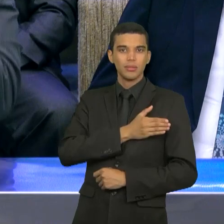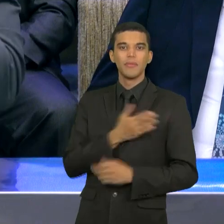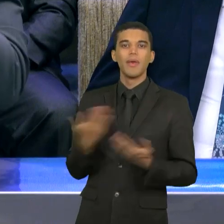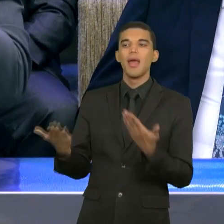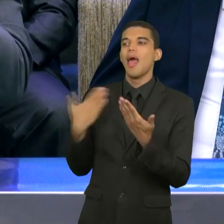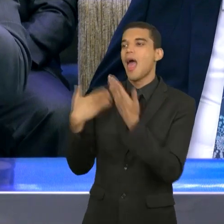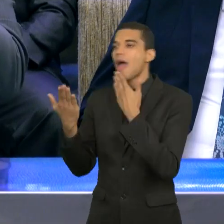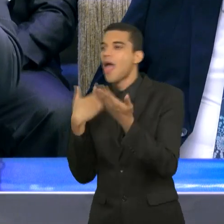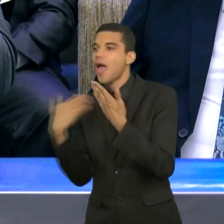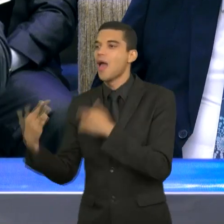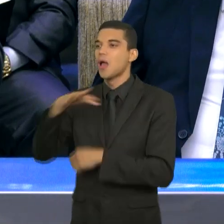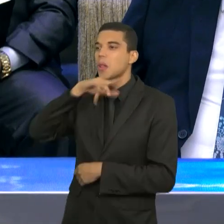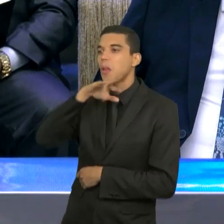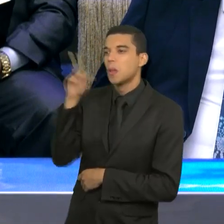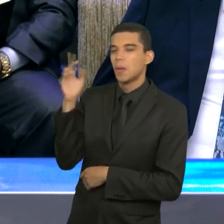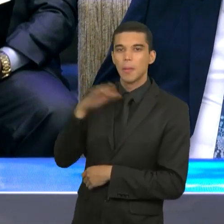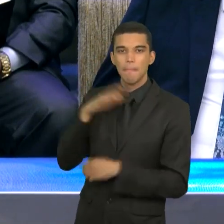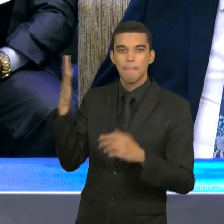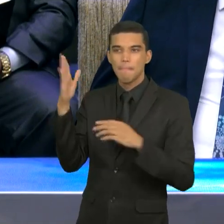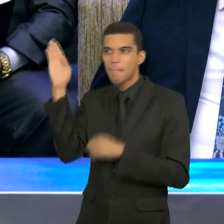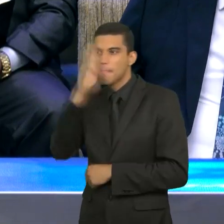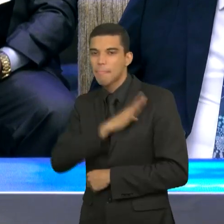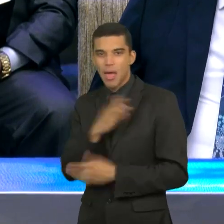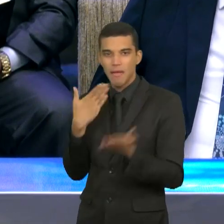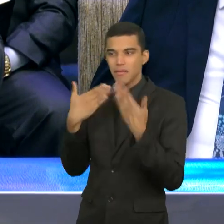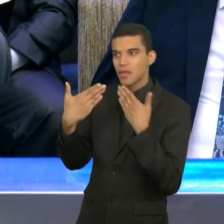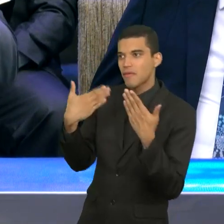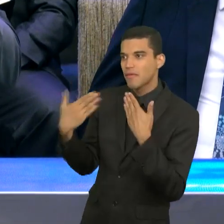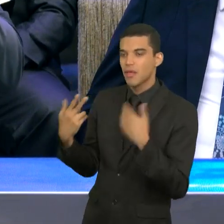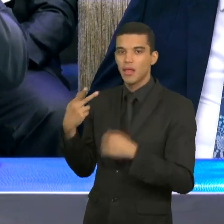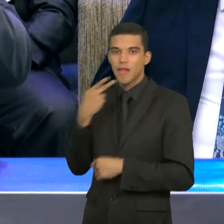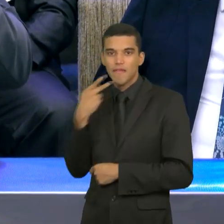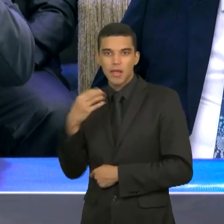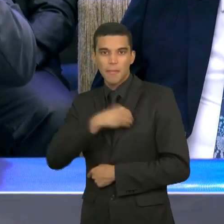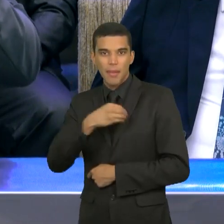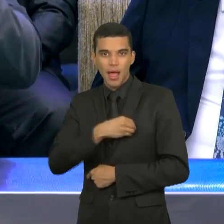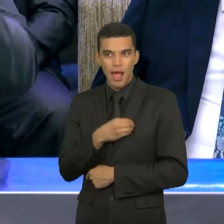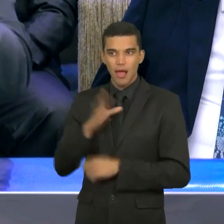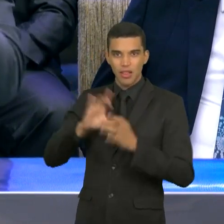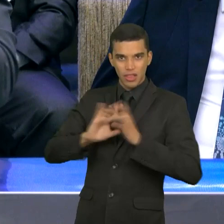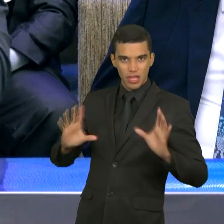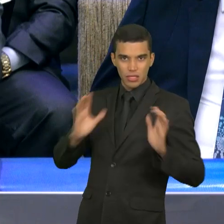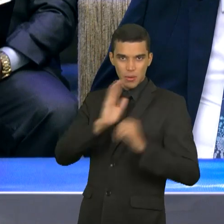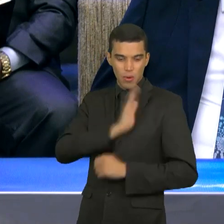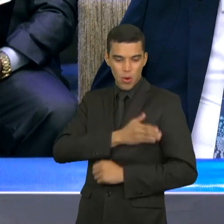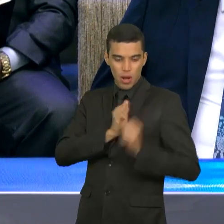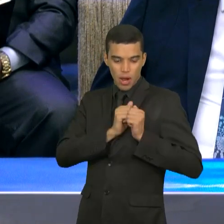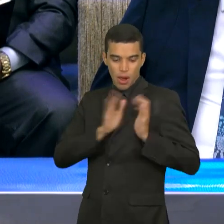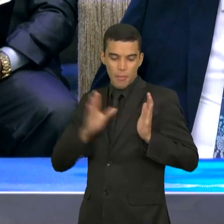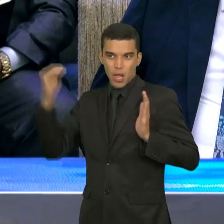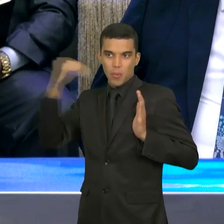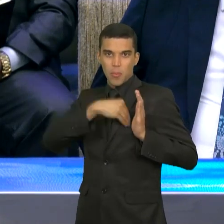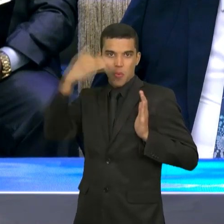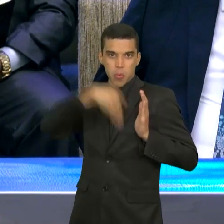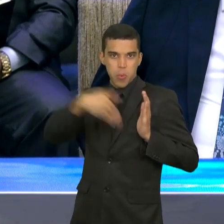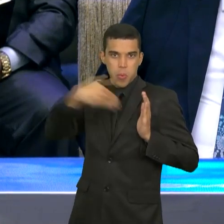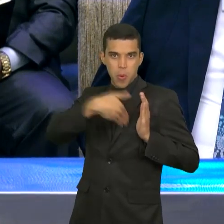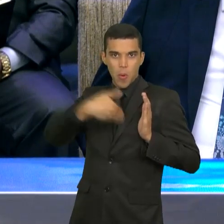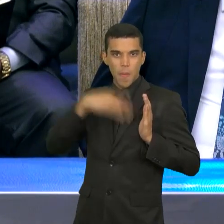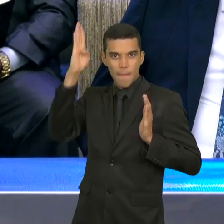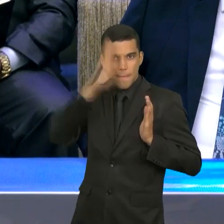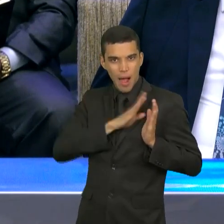guarda o teu coração porque dele procedem a saídas da vida o salmista disse eu guardei